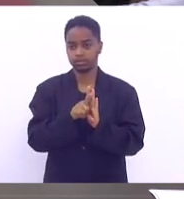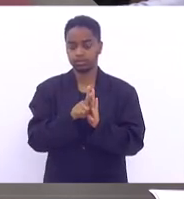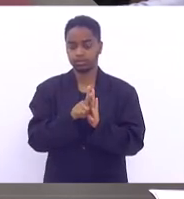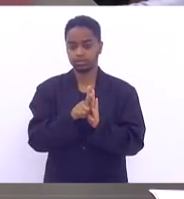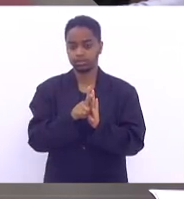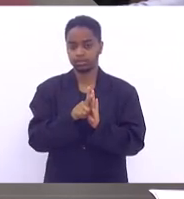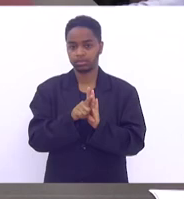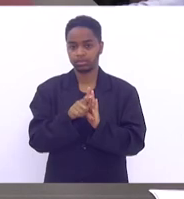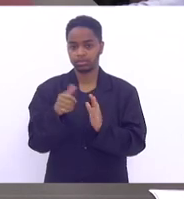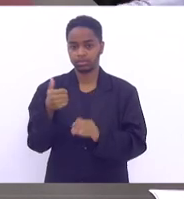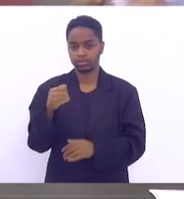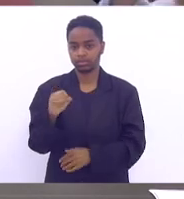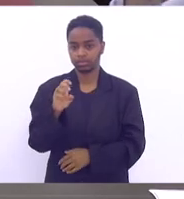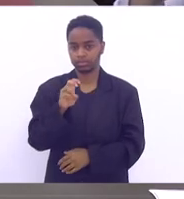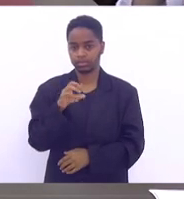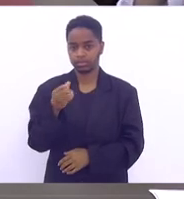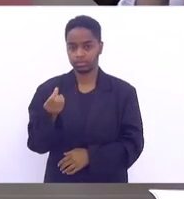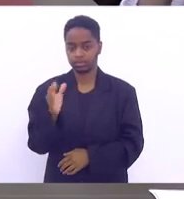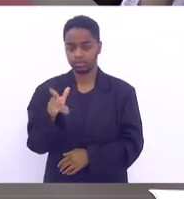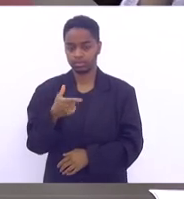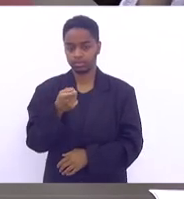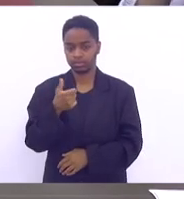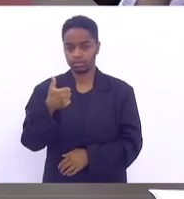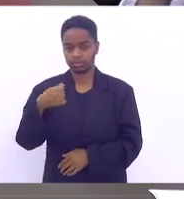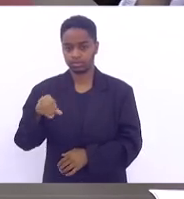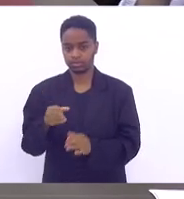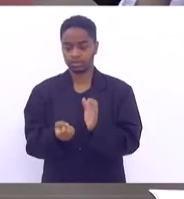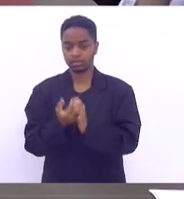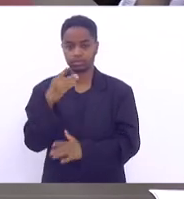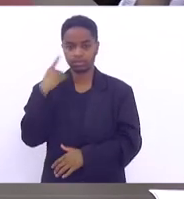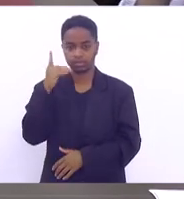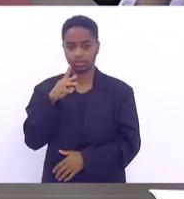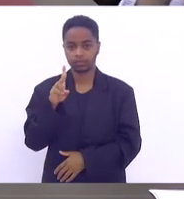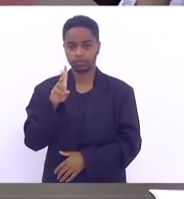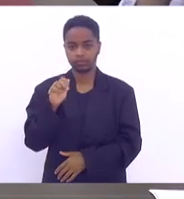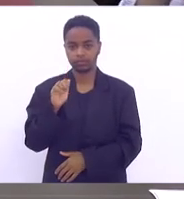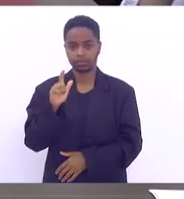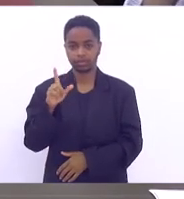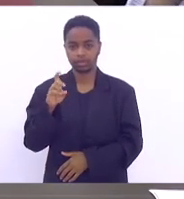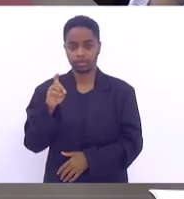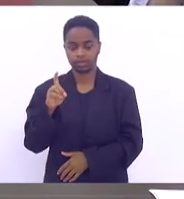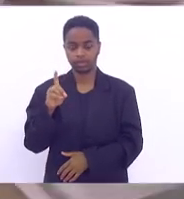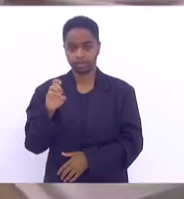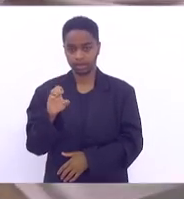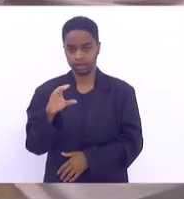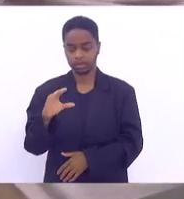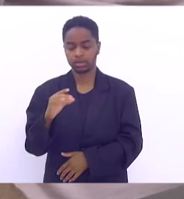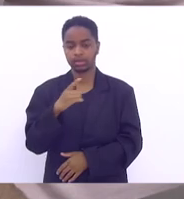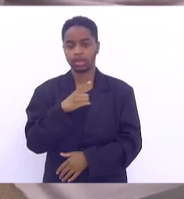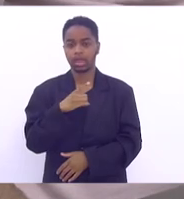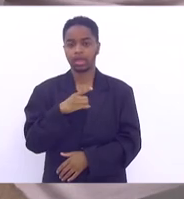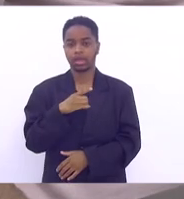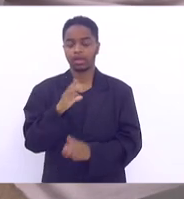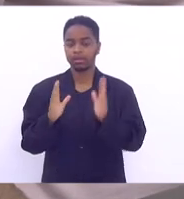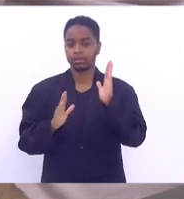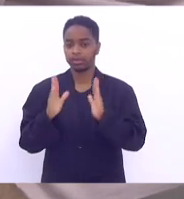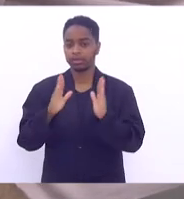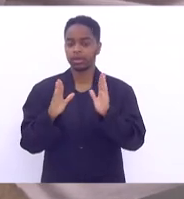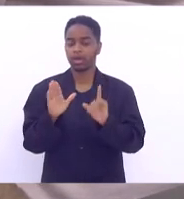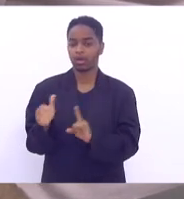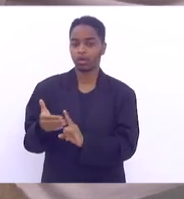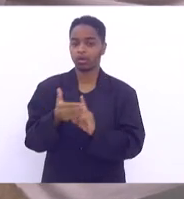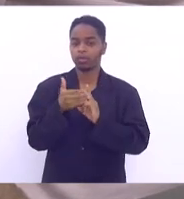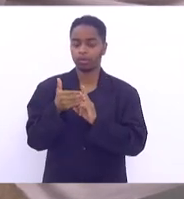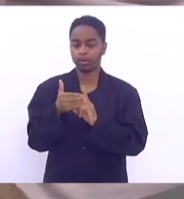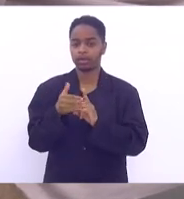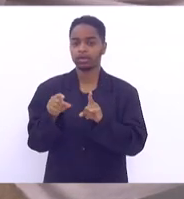ao PL 1056 de 19, de autoria do deputado Valdec Carneiro, que institui a campanha de acolhimento, informação, conscientização e tratamento